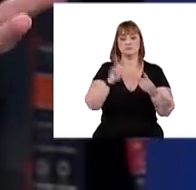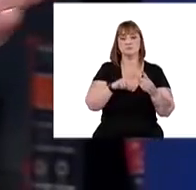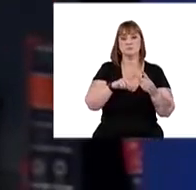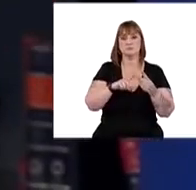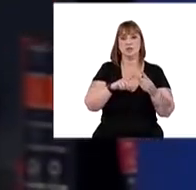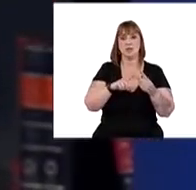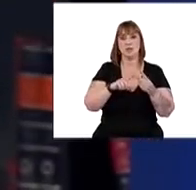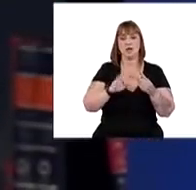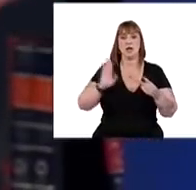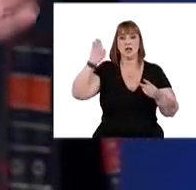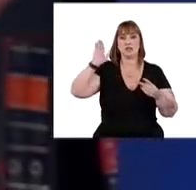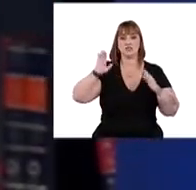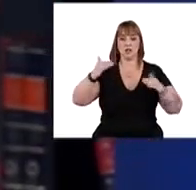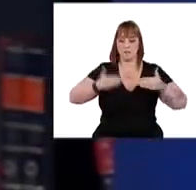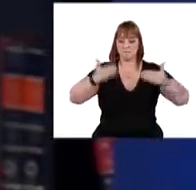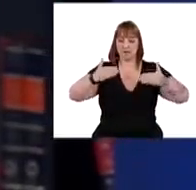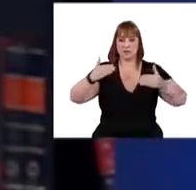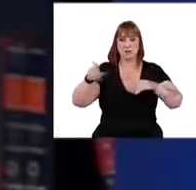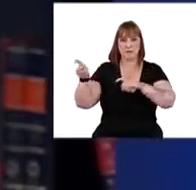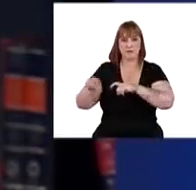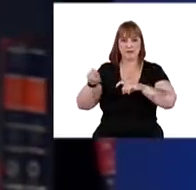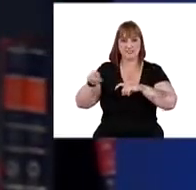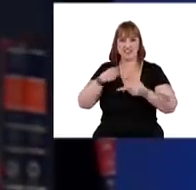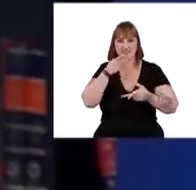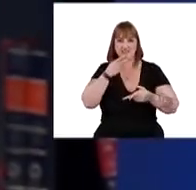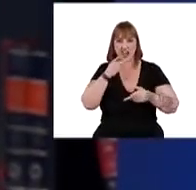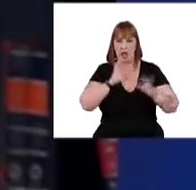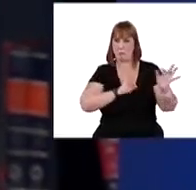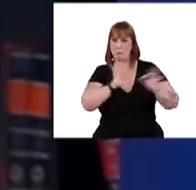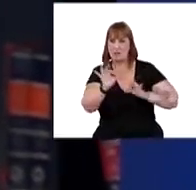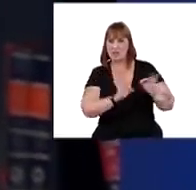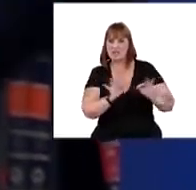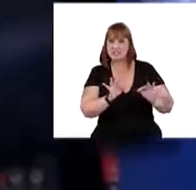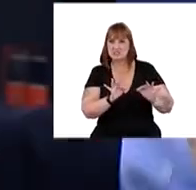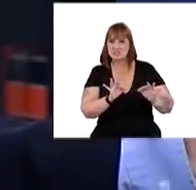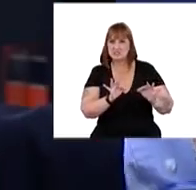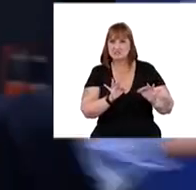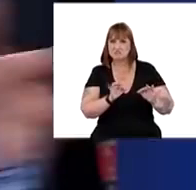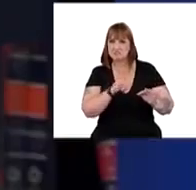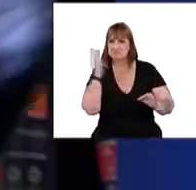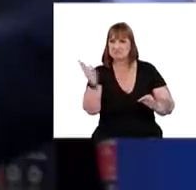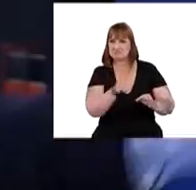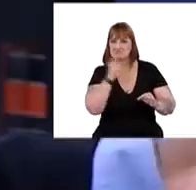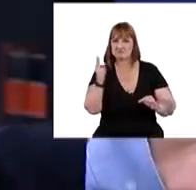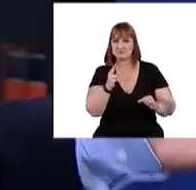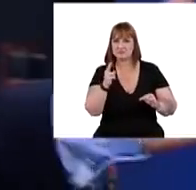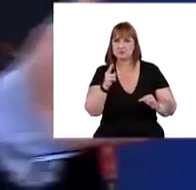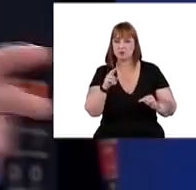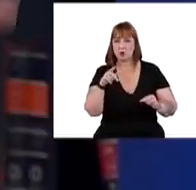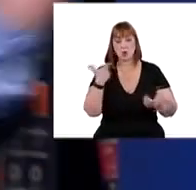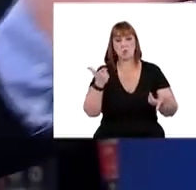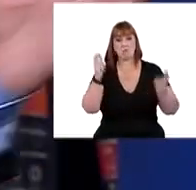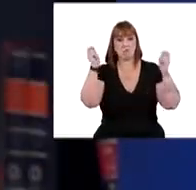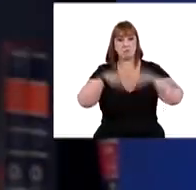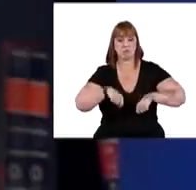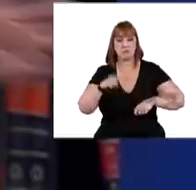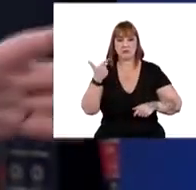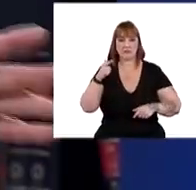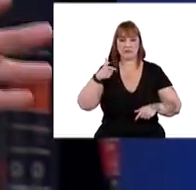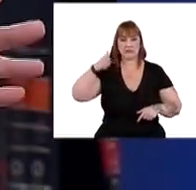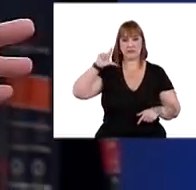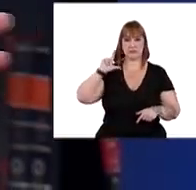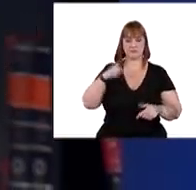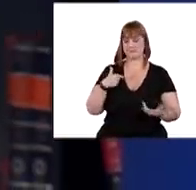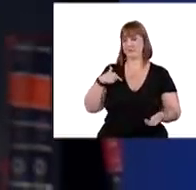foi ministro da Fazenda outro dia e está dizendo que vai fazer um plano que não conseguiu fazer ou não teve a capacidade de fazer antes, para mim